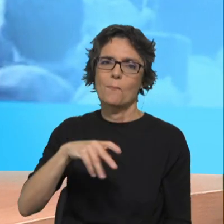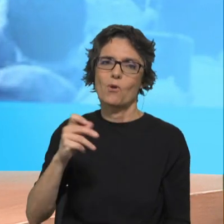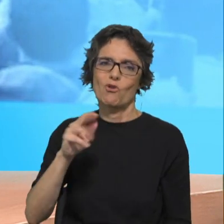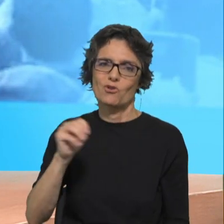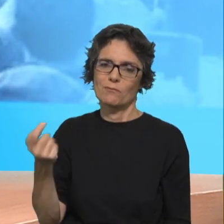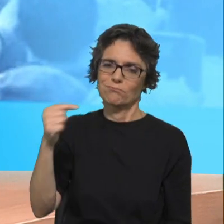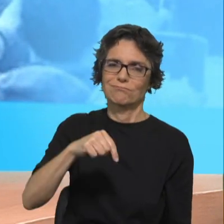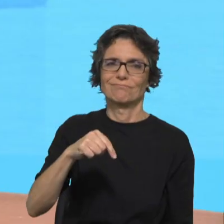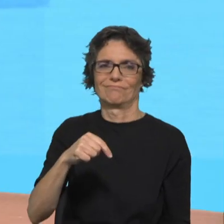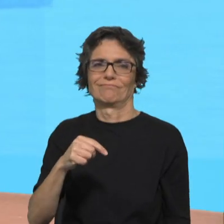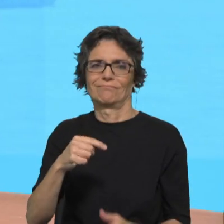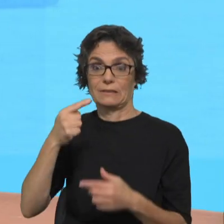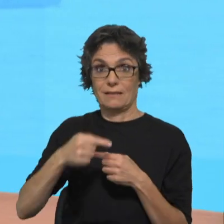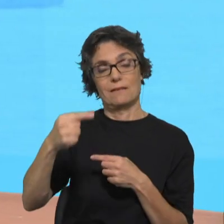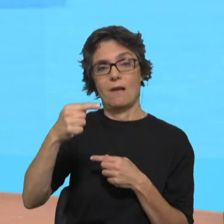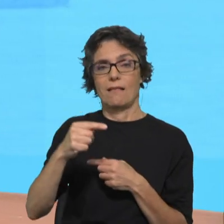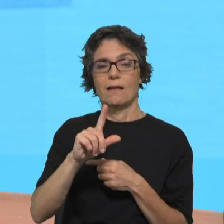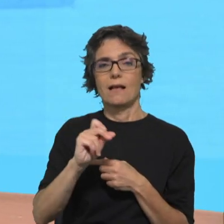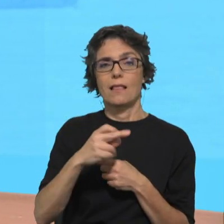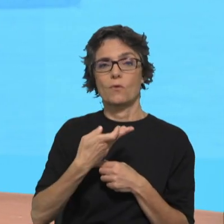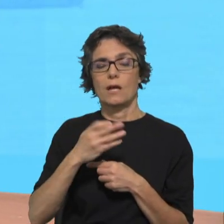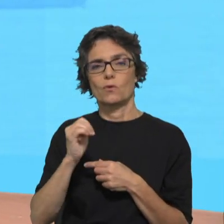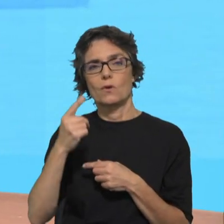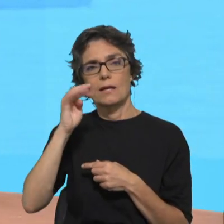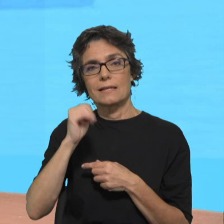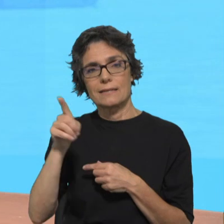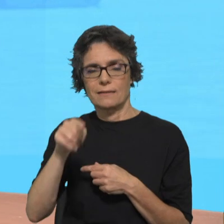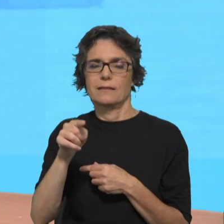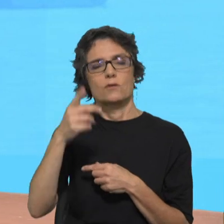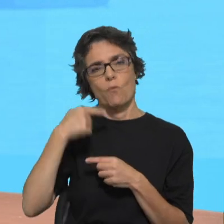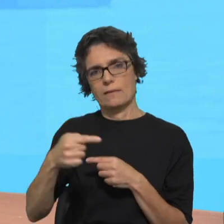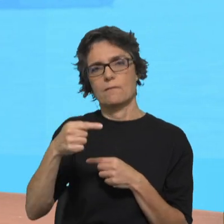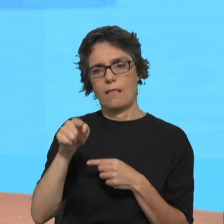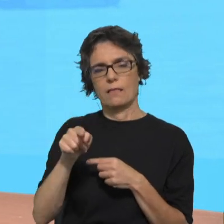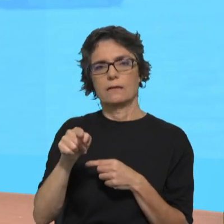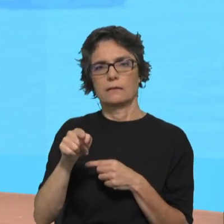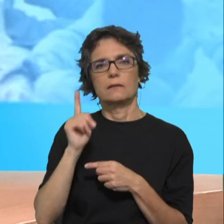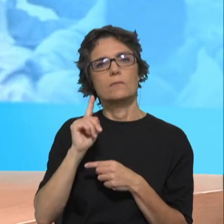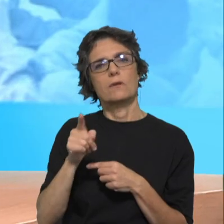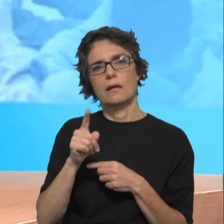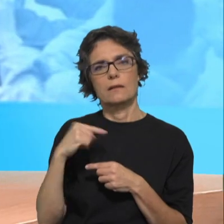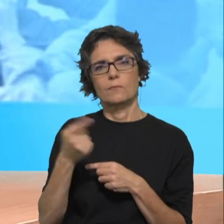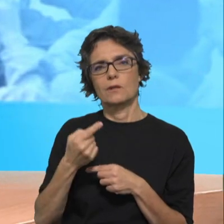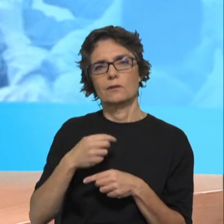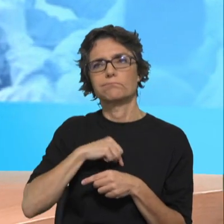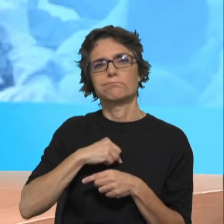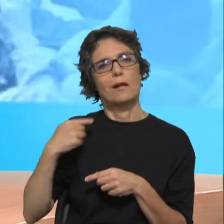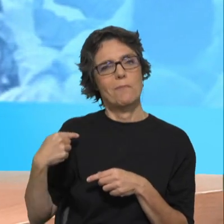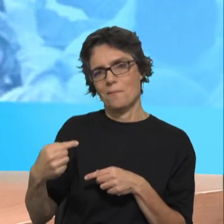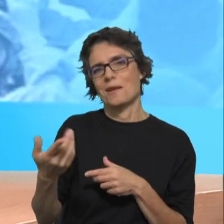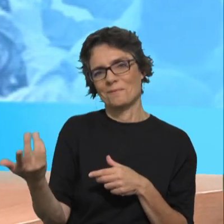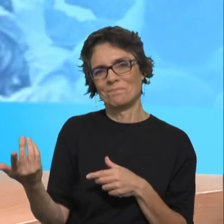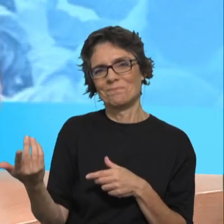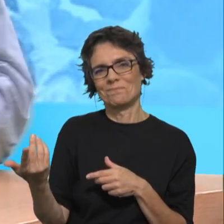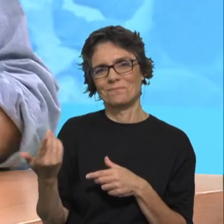a assinalar esta semana Laudato Si e que acredito seja uma semana para viver todos os dias, não é? Sim.